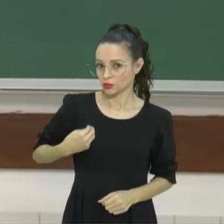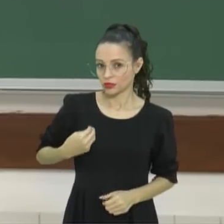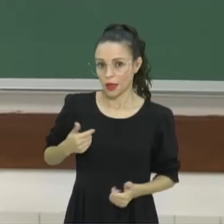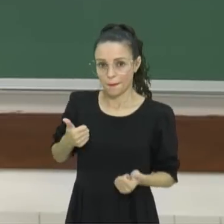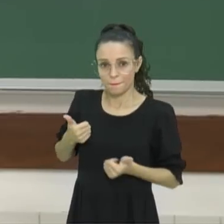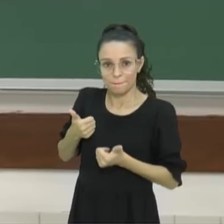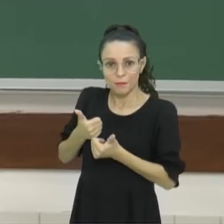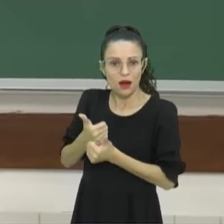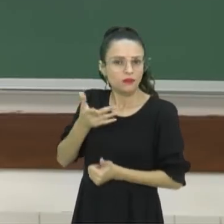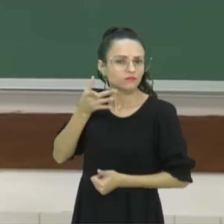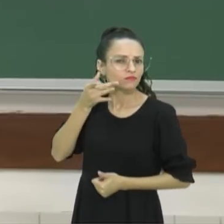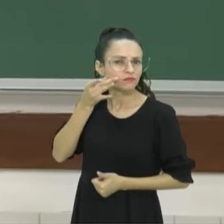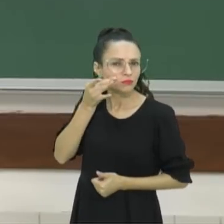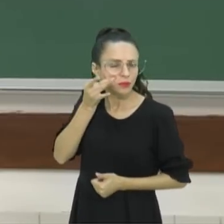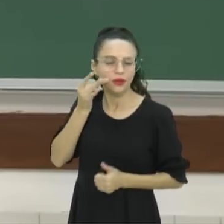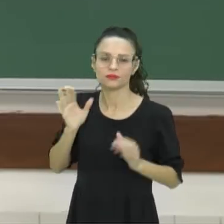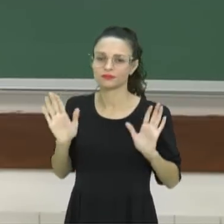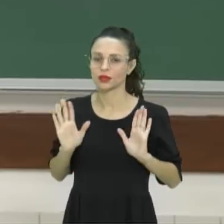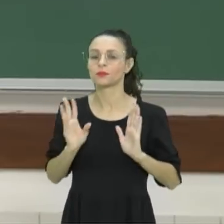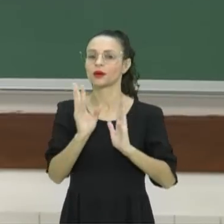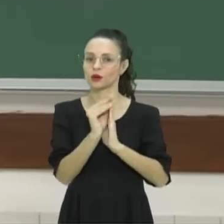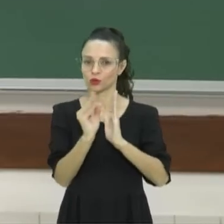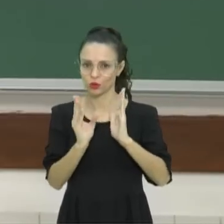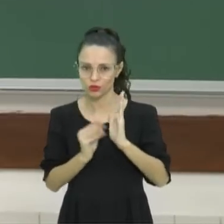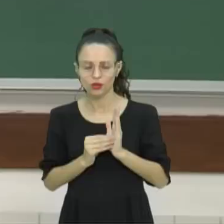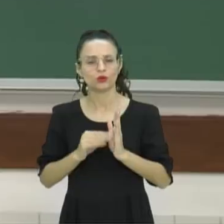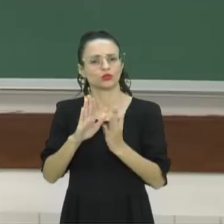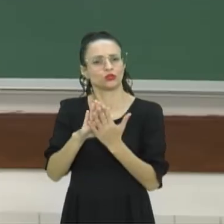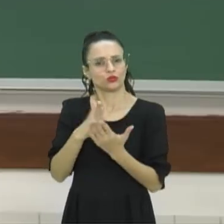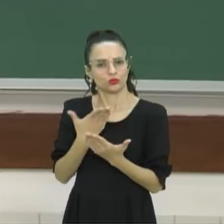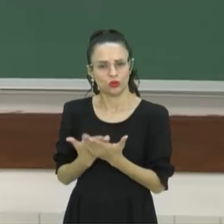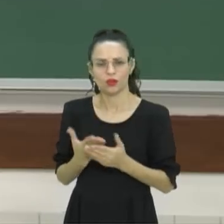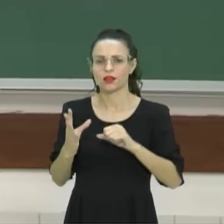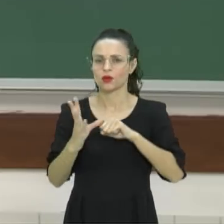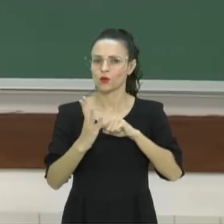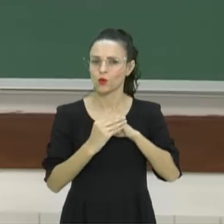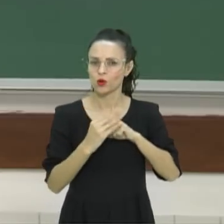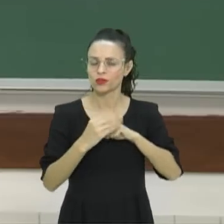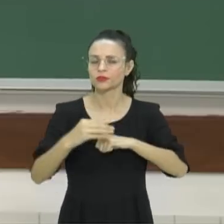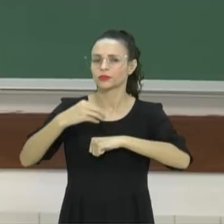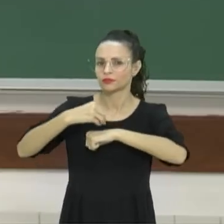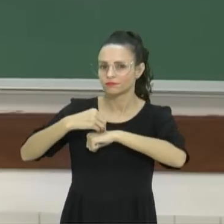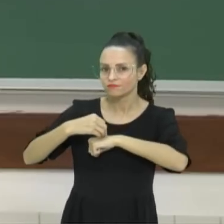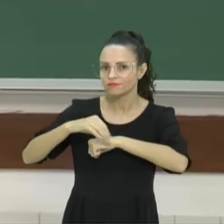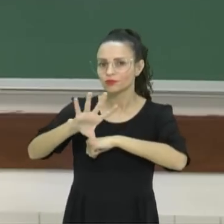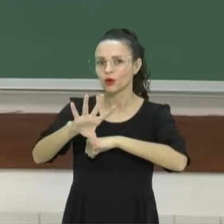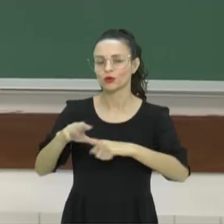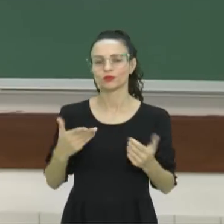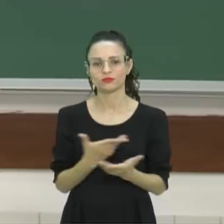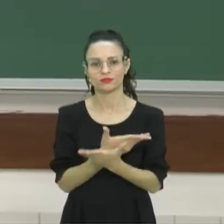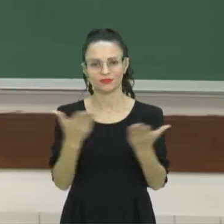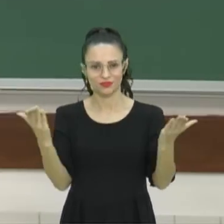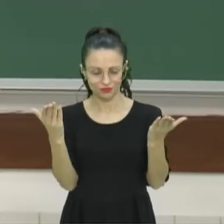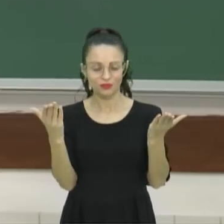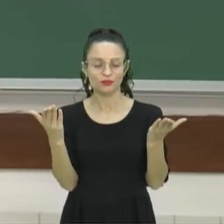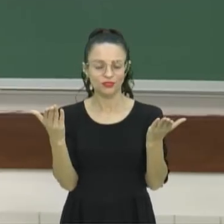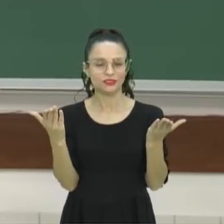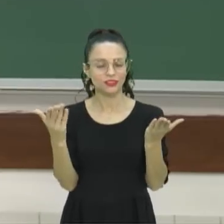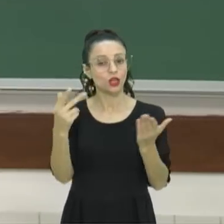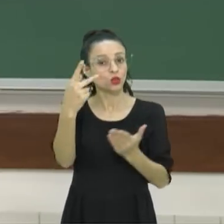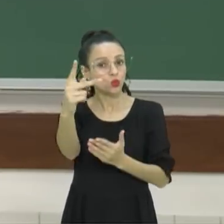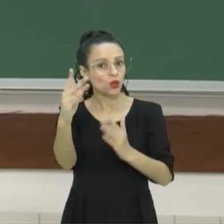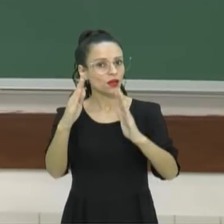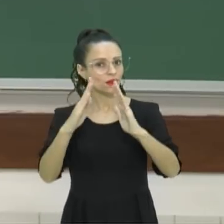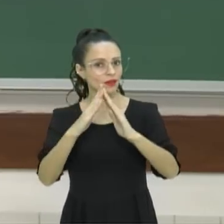próximos fisicamente, o conteúdo, a escola, o conhecimento, ele atingiu aí você dentro da